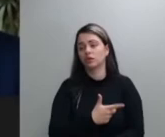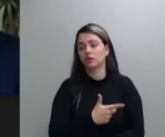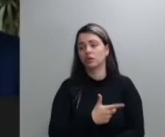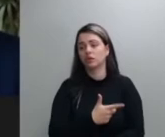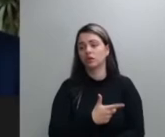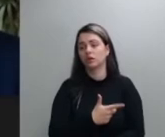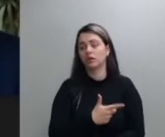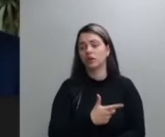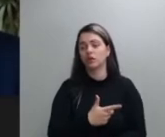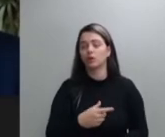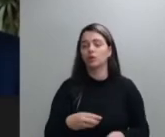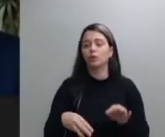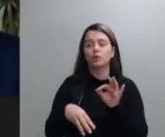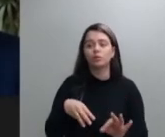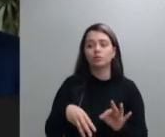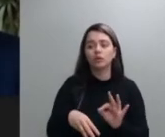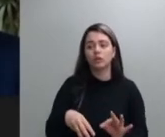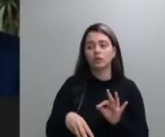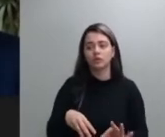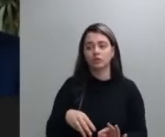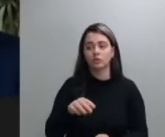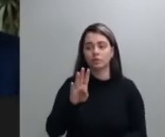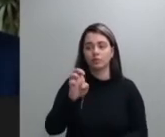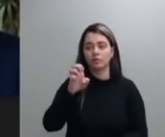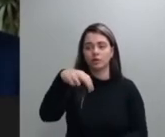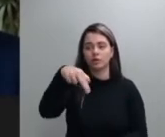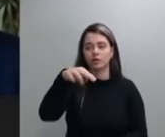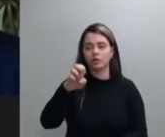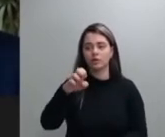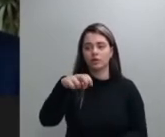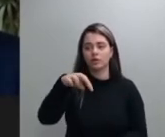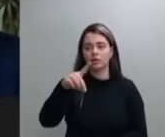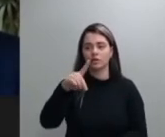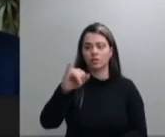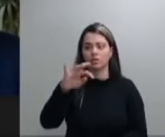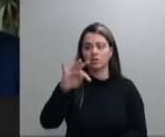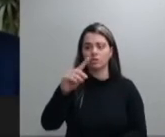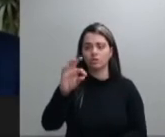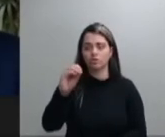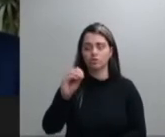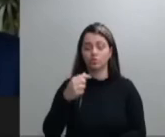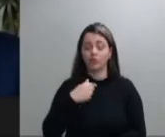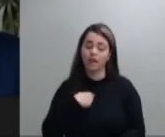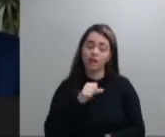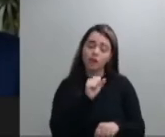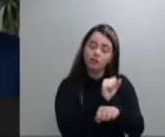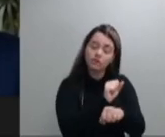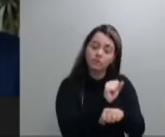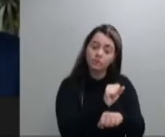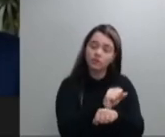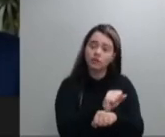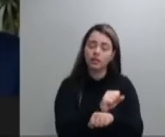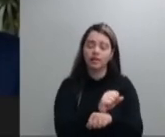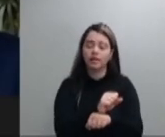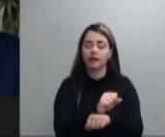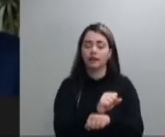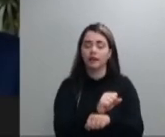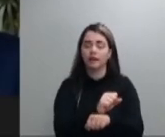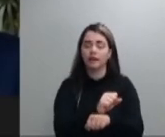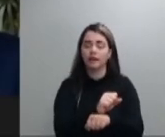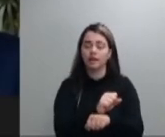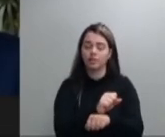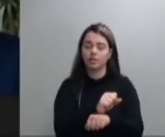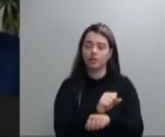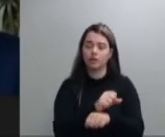Benedito teve um precedente seu invocado né eu aguardei exatamente a manifestação de sua excelência